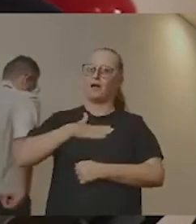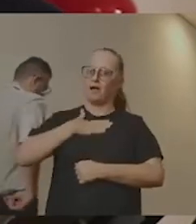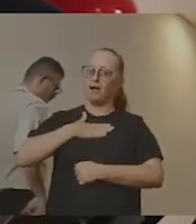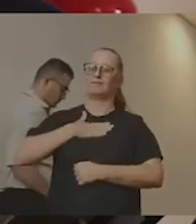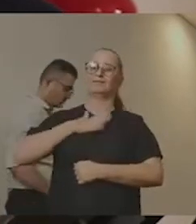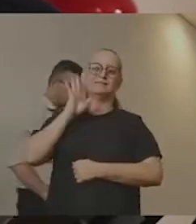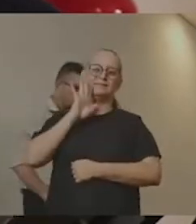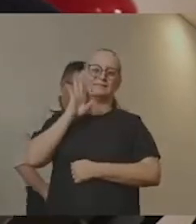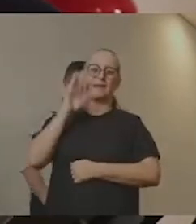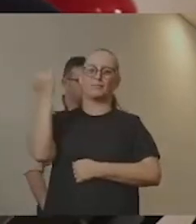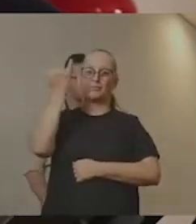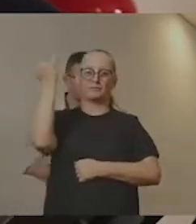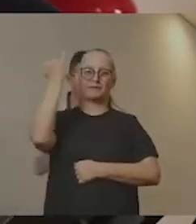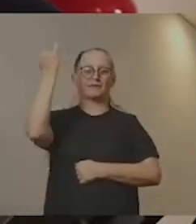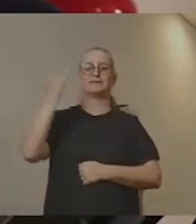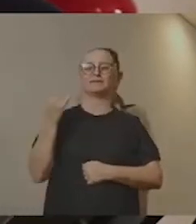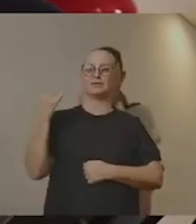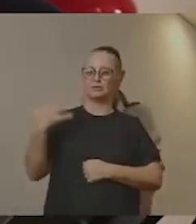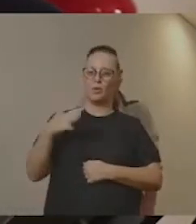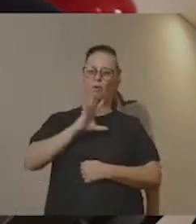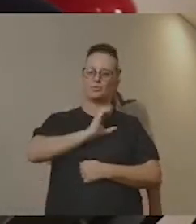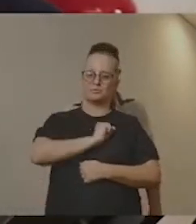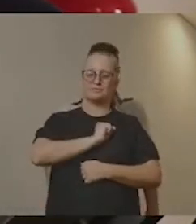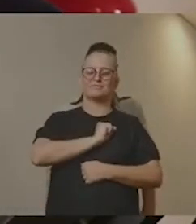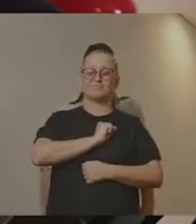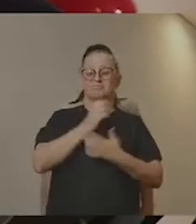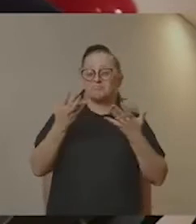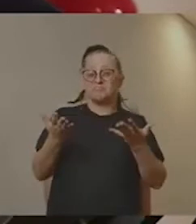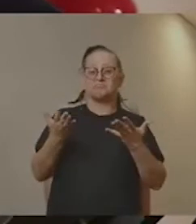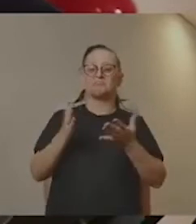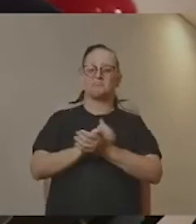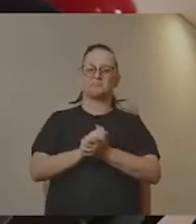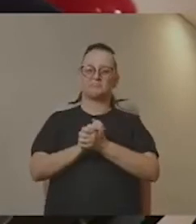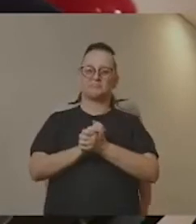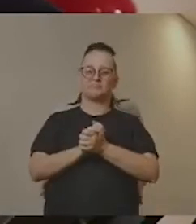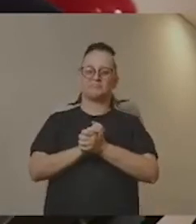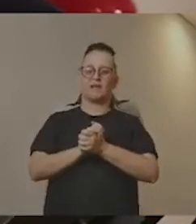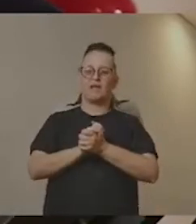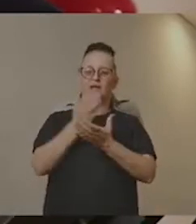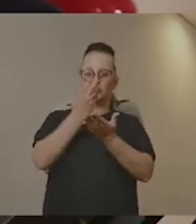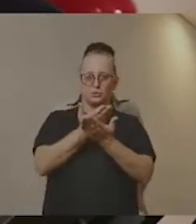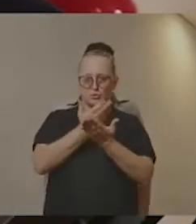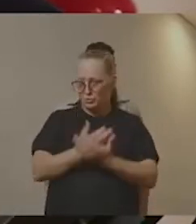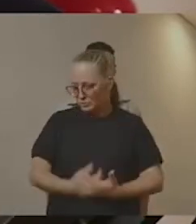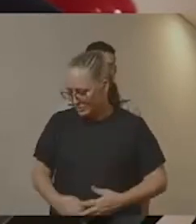contextualizar, né, eu estudei no ensino médio numa escola